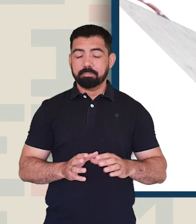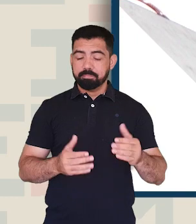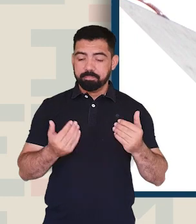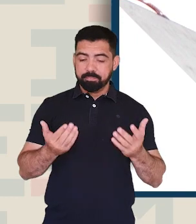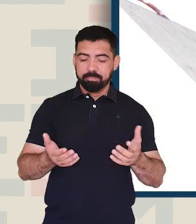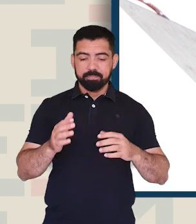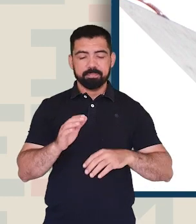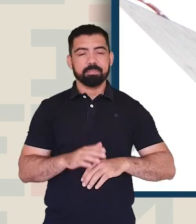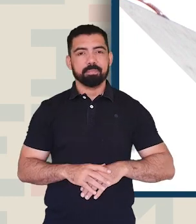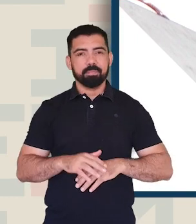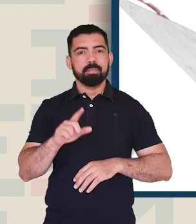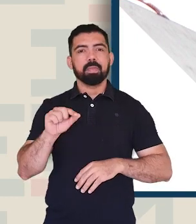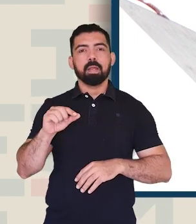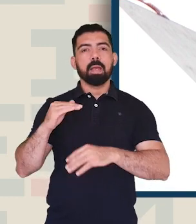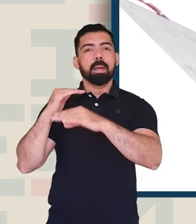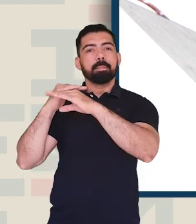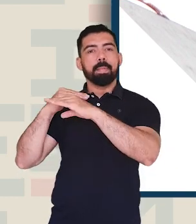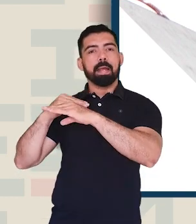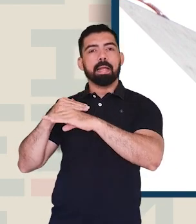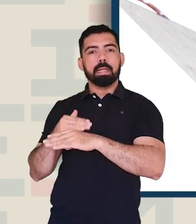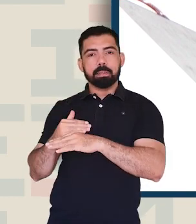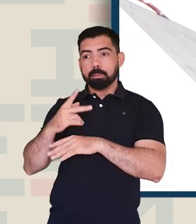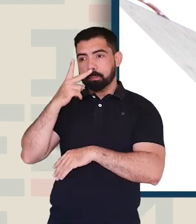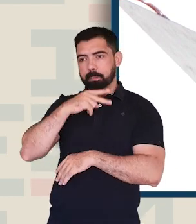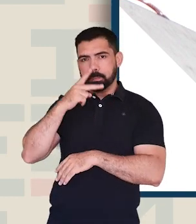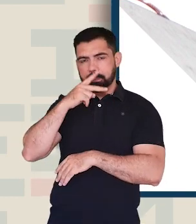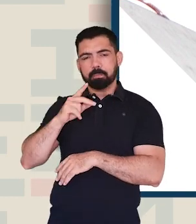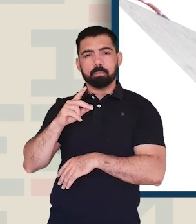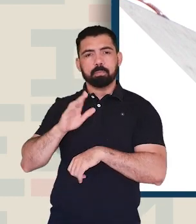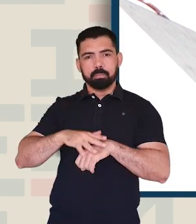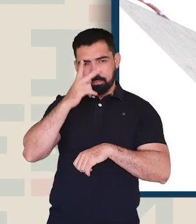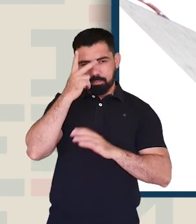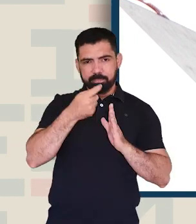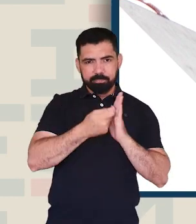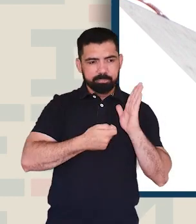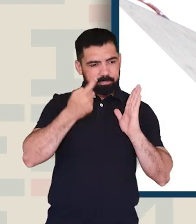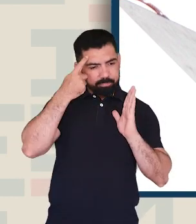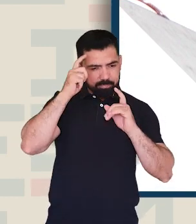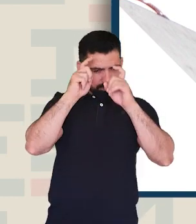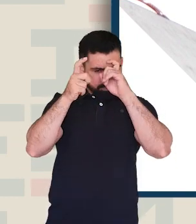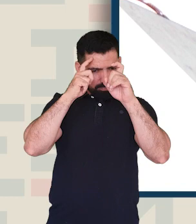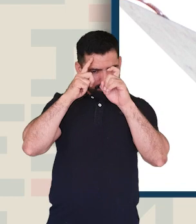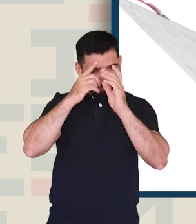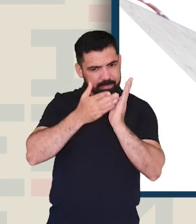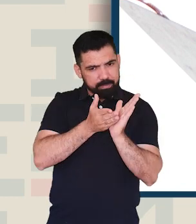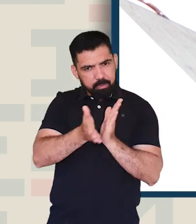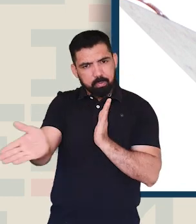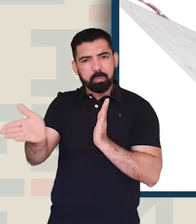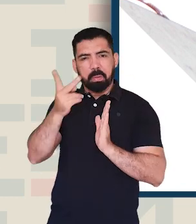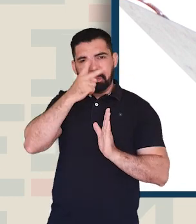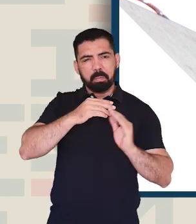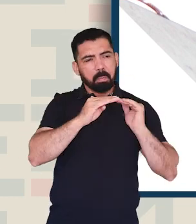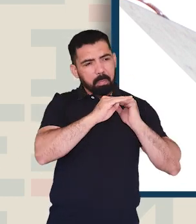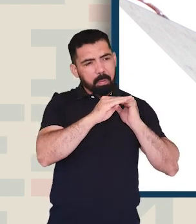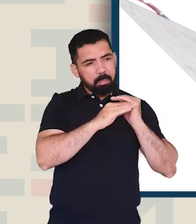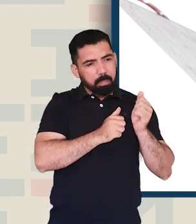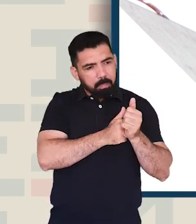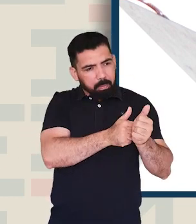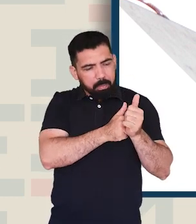Então, assim, virou uns padrões que o compositor ele tem que pensar também em sair um pouco desse lugar